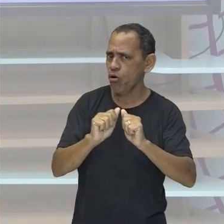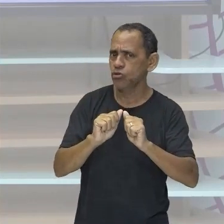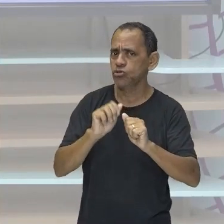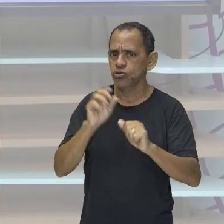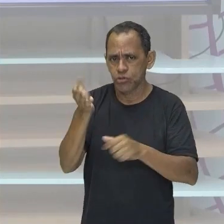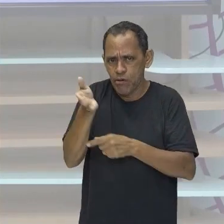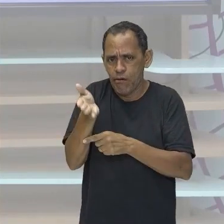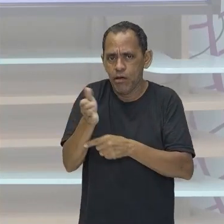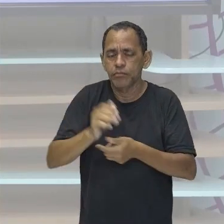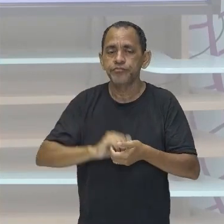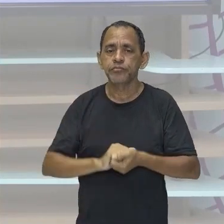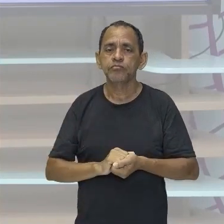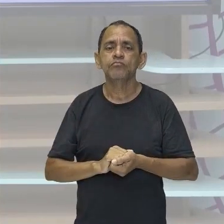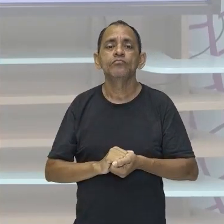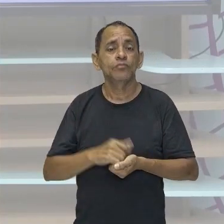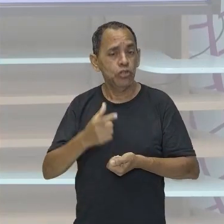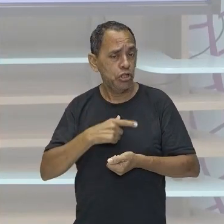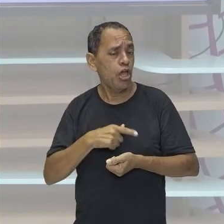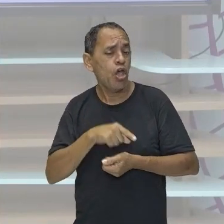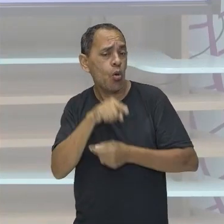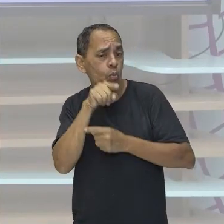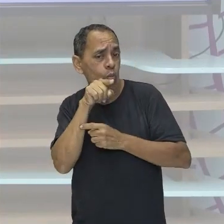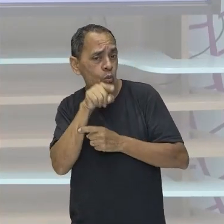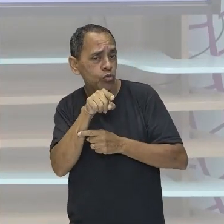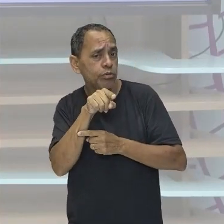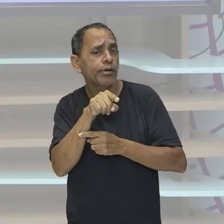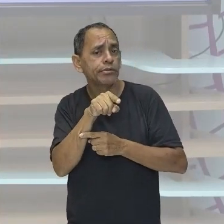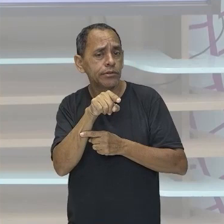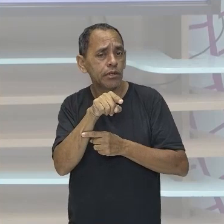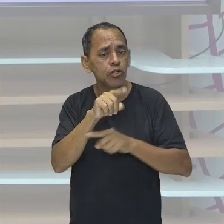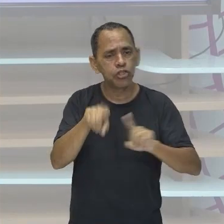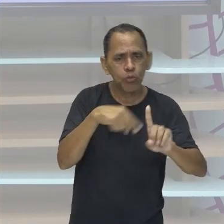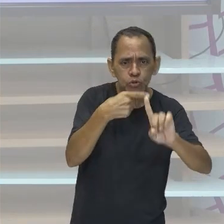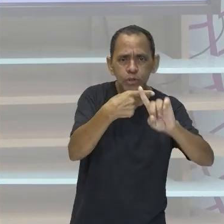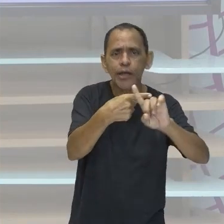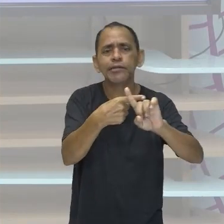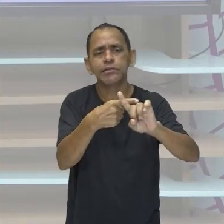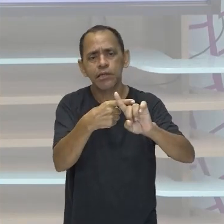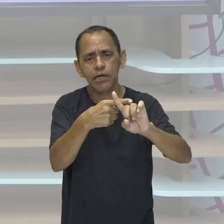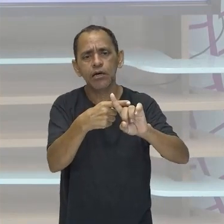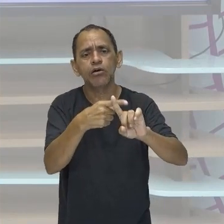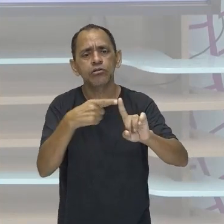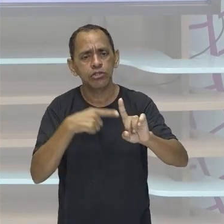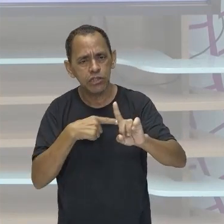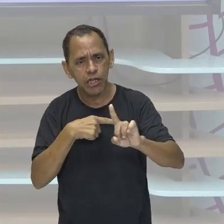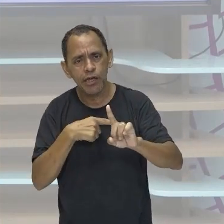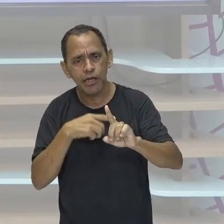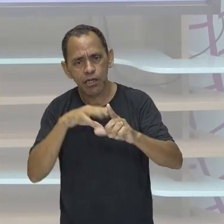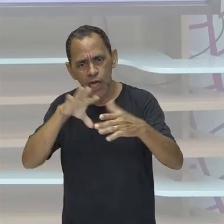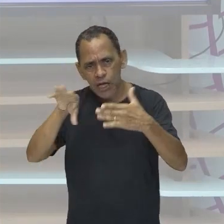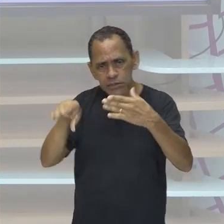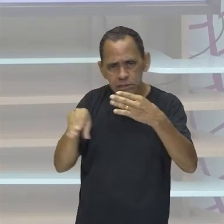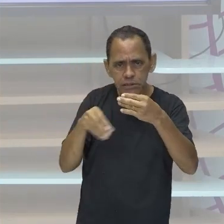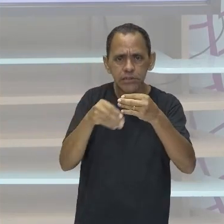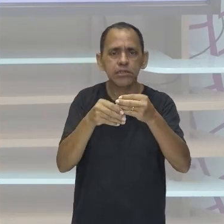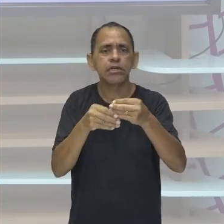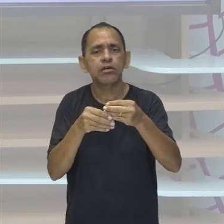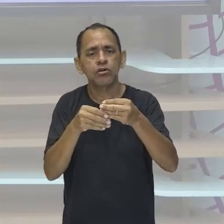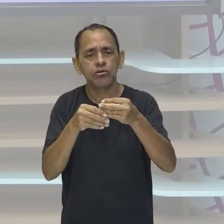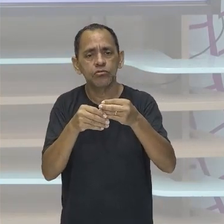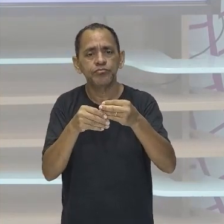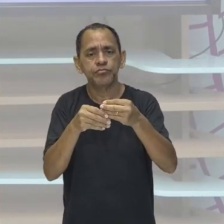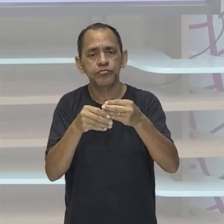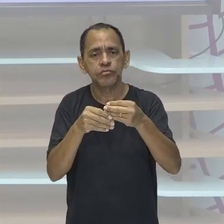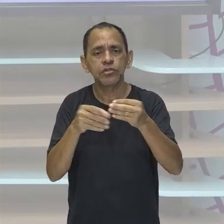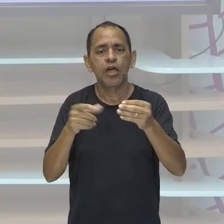tem multiplicação, ela tem uma adição e depois ela tem uma divisão. Só que essa